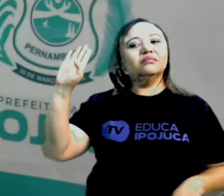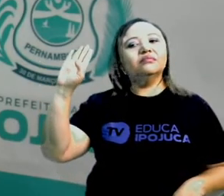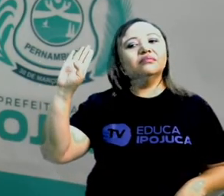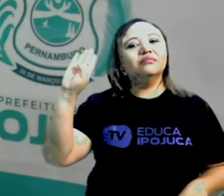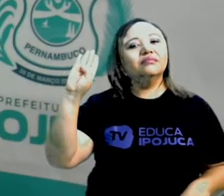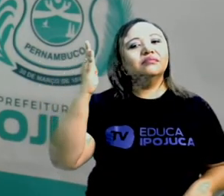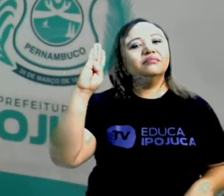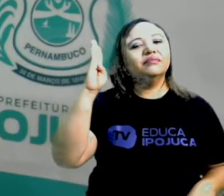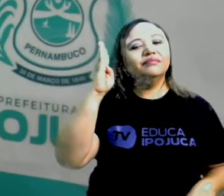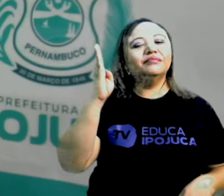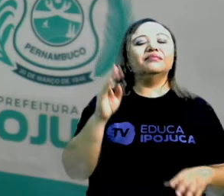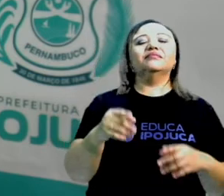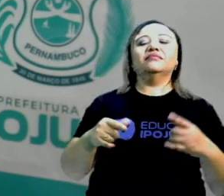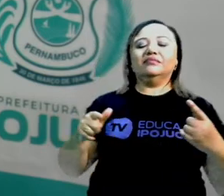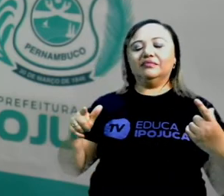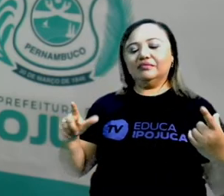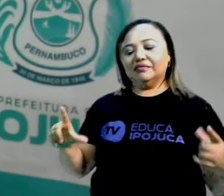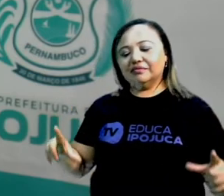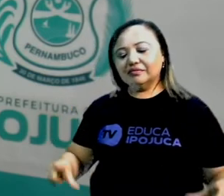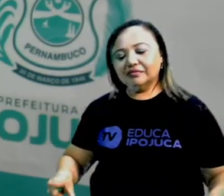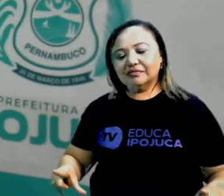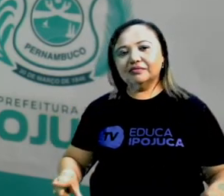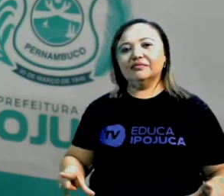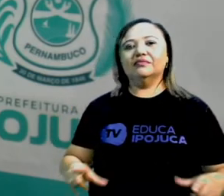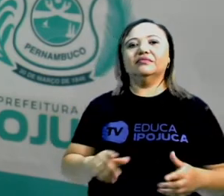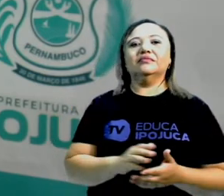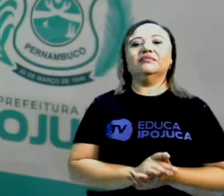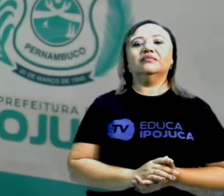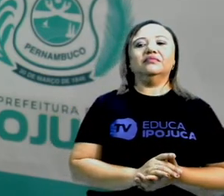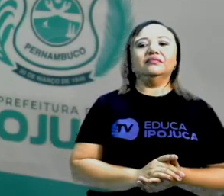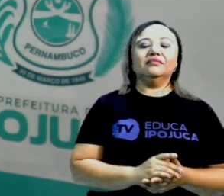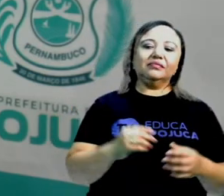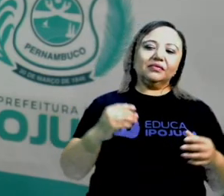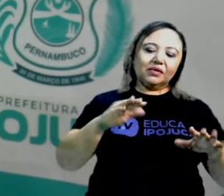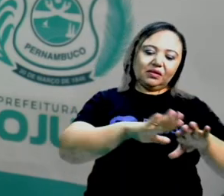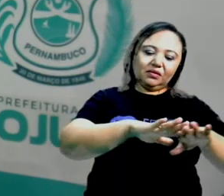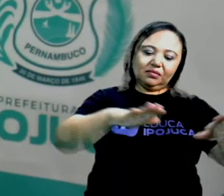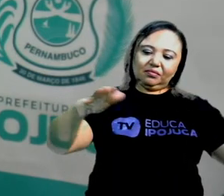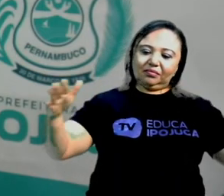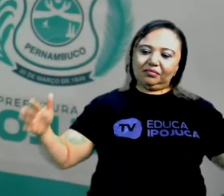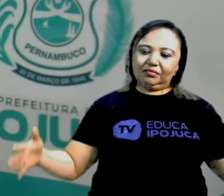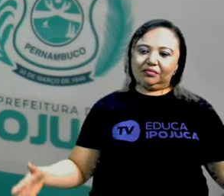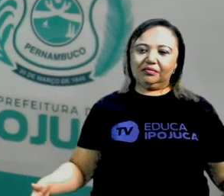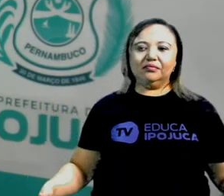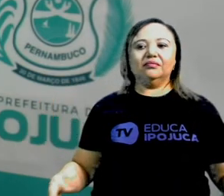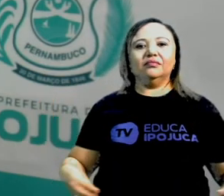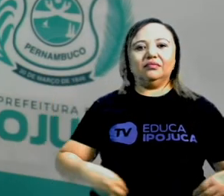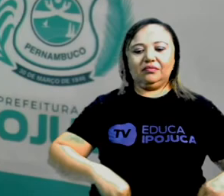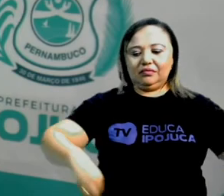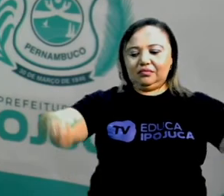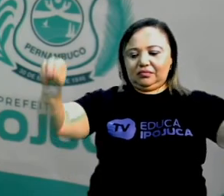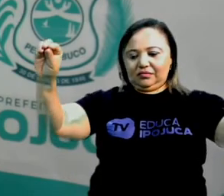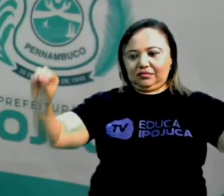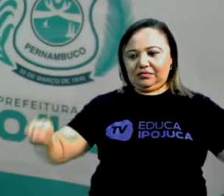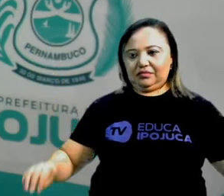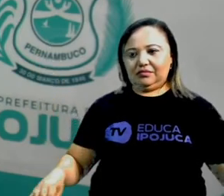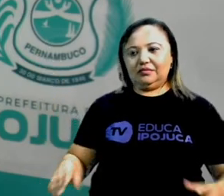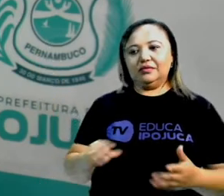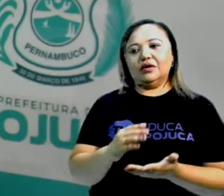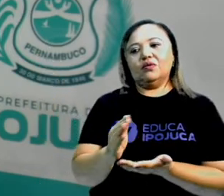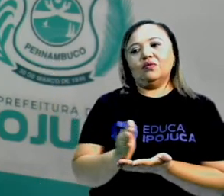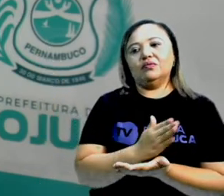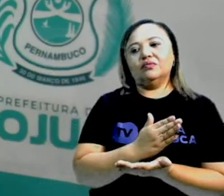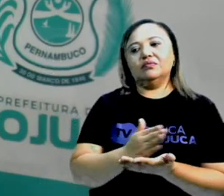bem. É um retângulo, né? A toalha da mesa que a mamãe coloca lá no centro, assim, tem uns que são